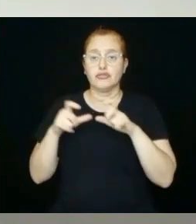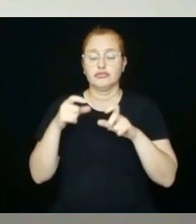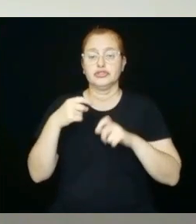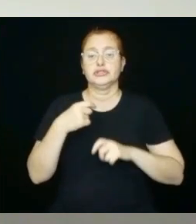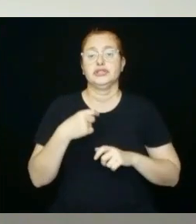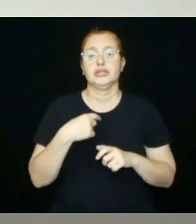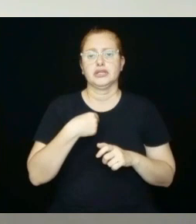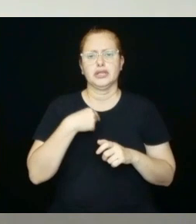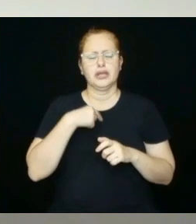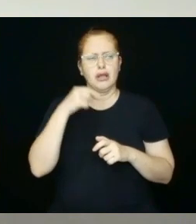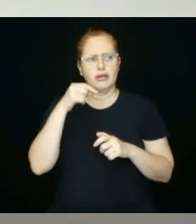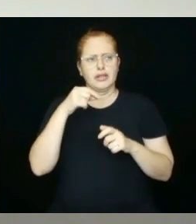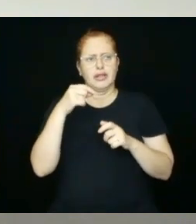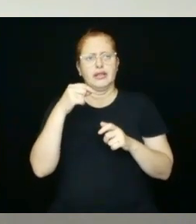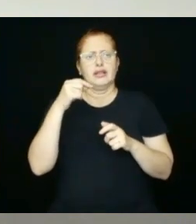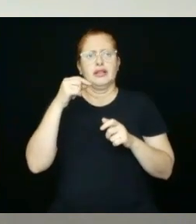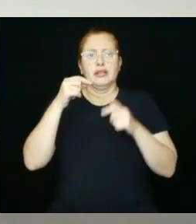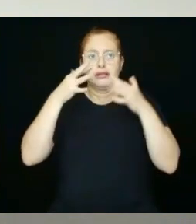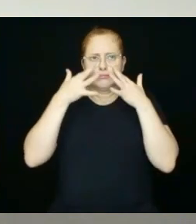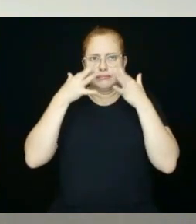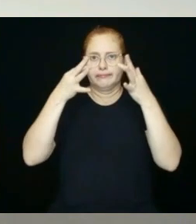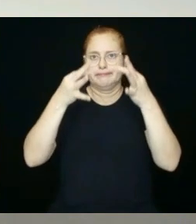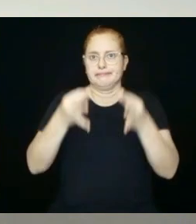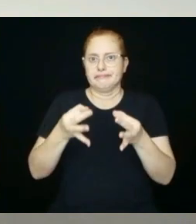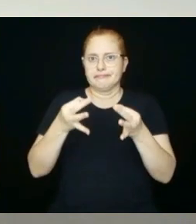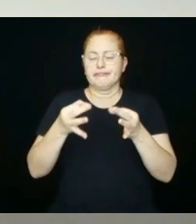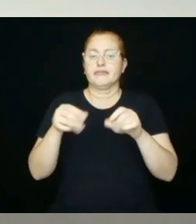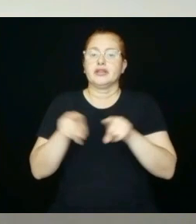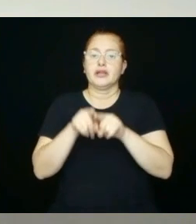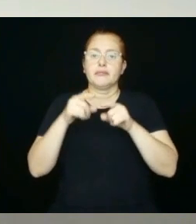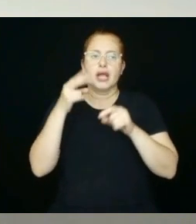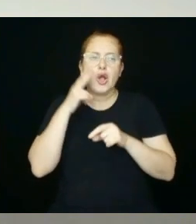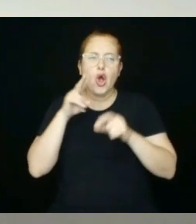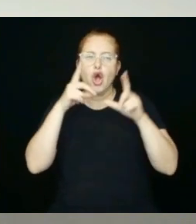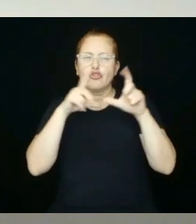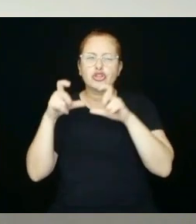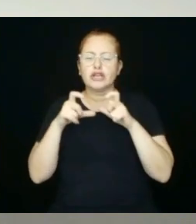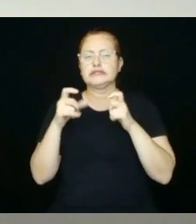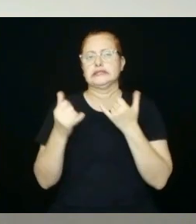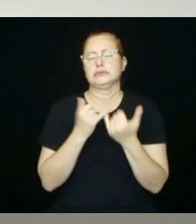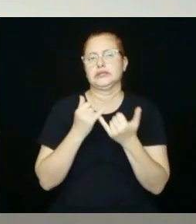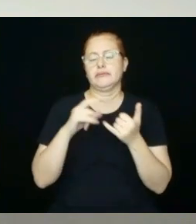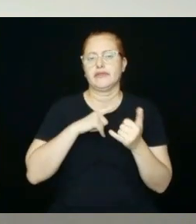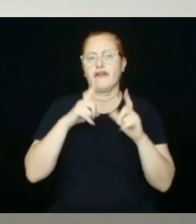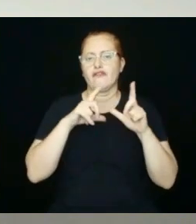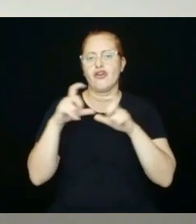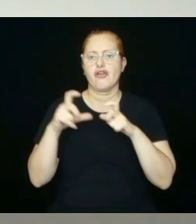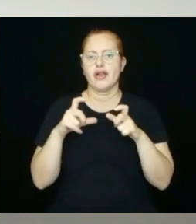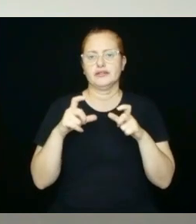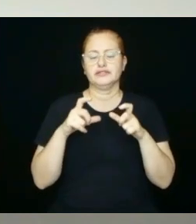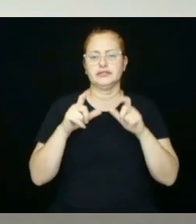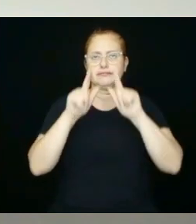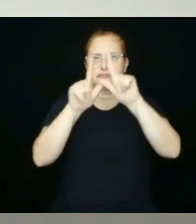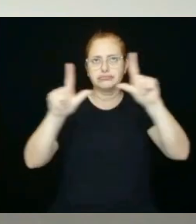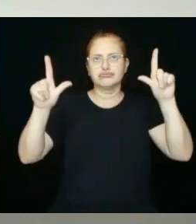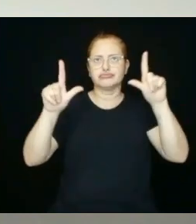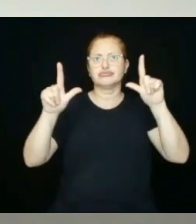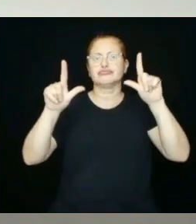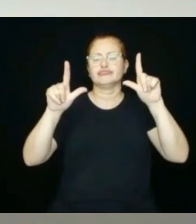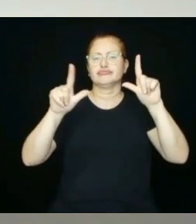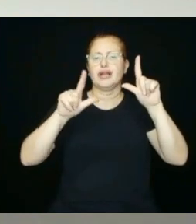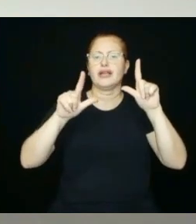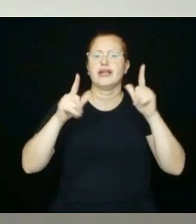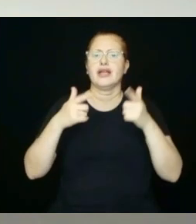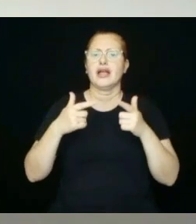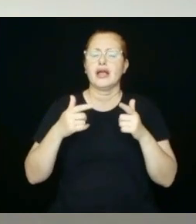que eu presto mais atenção. Tem algumas coisas que eu olho a fotografia, sim, mas, por exemplo, tem uma fotografia de uma paisagem, eu